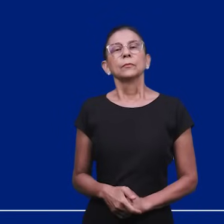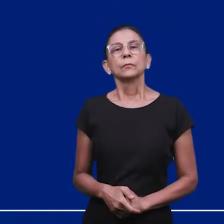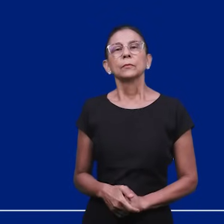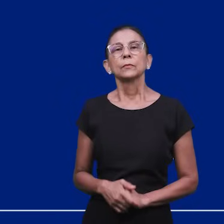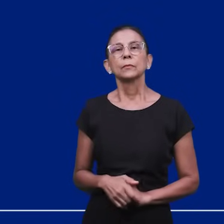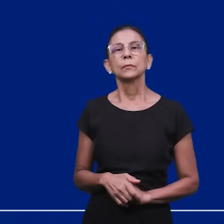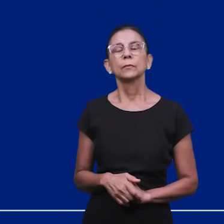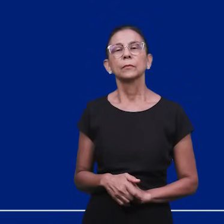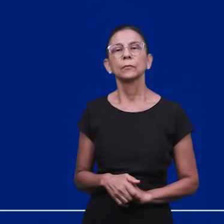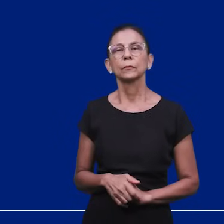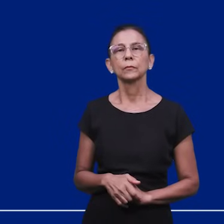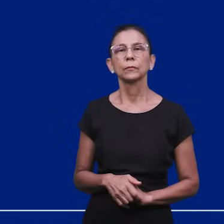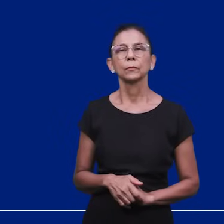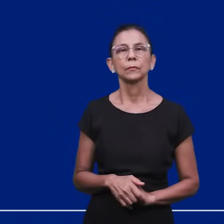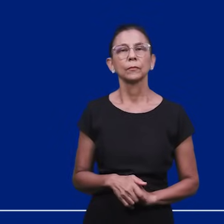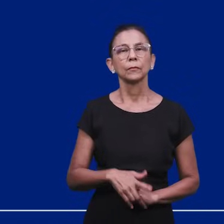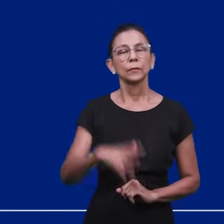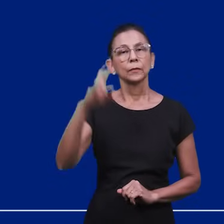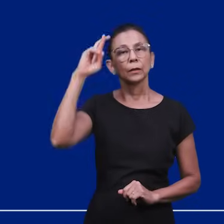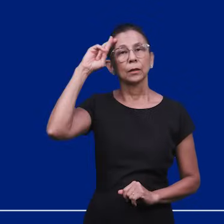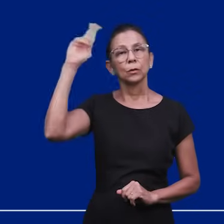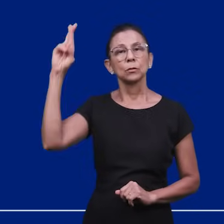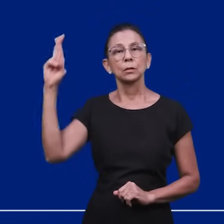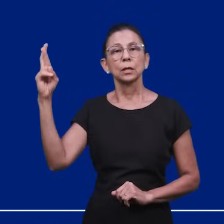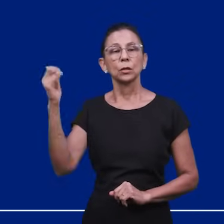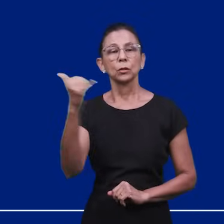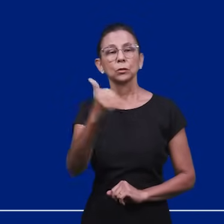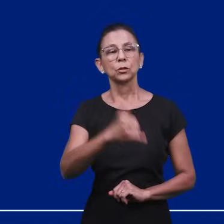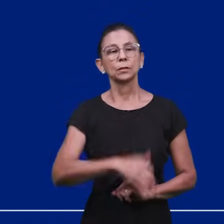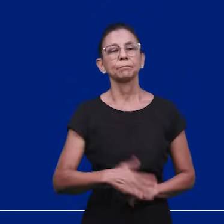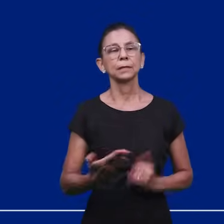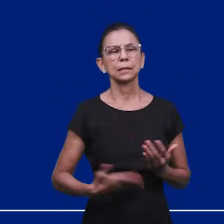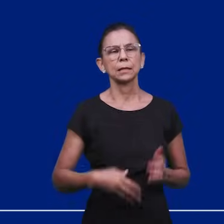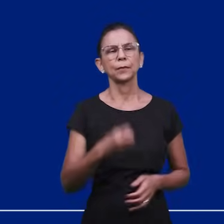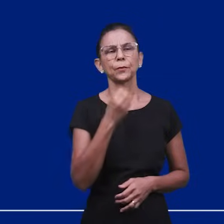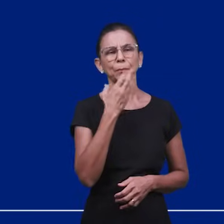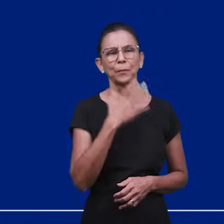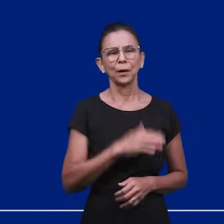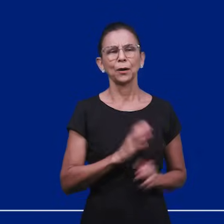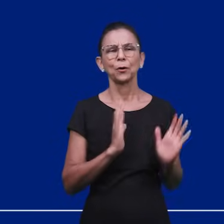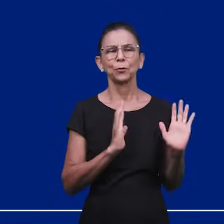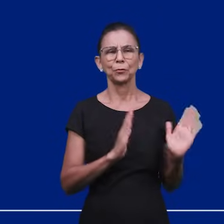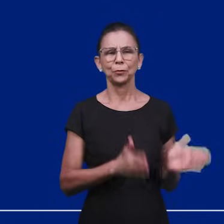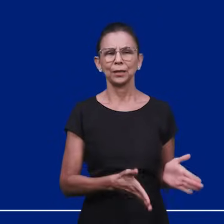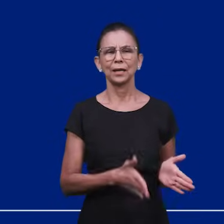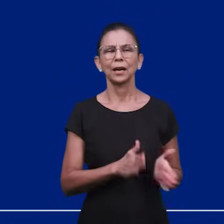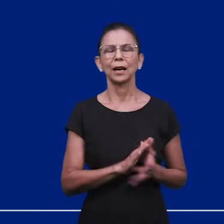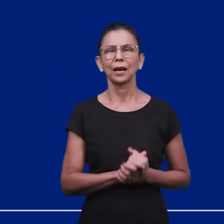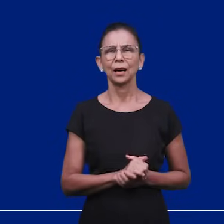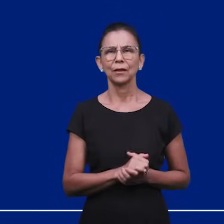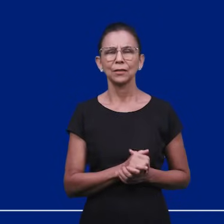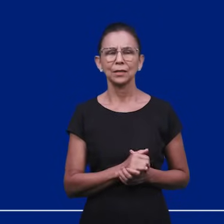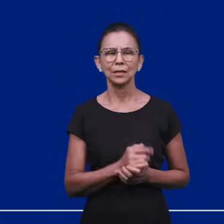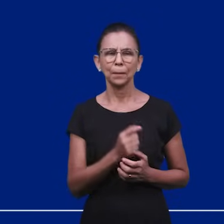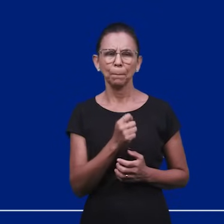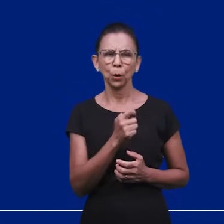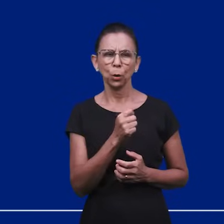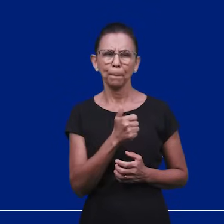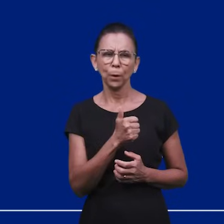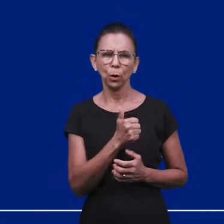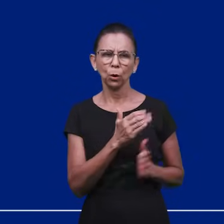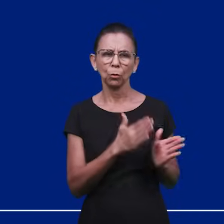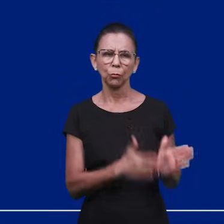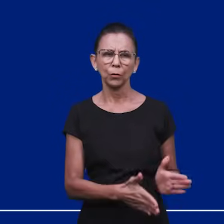o seu Senhor lhe disse, bem está, servo bom e fiel. Sobre o pouco